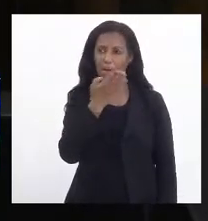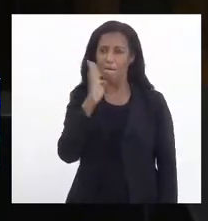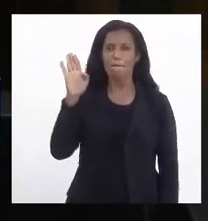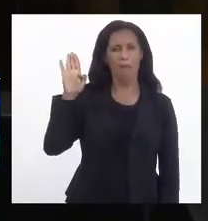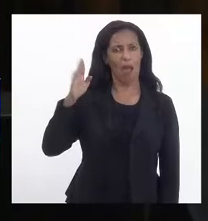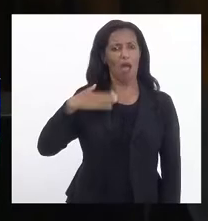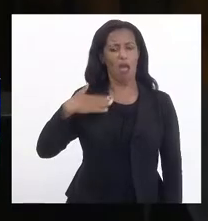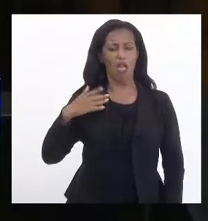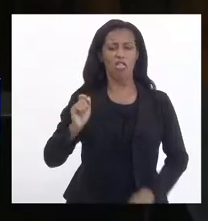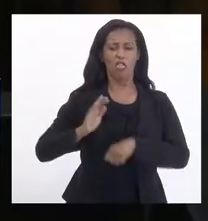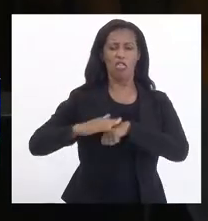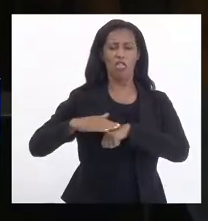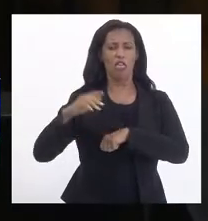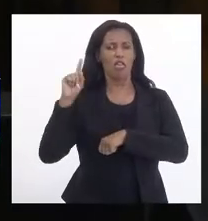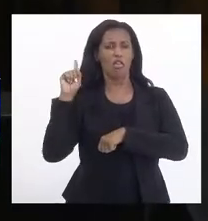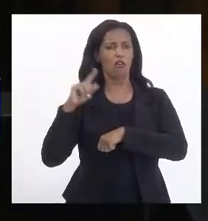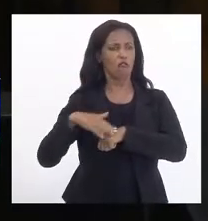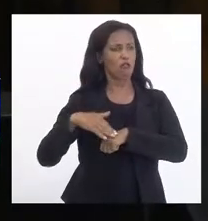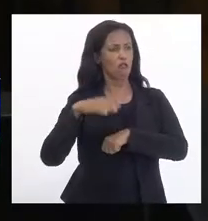que faria,